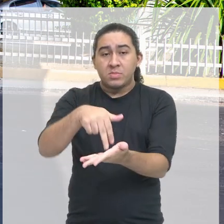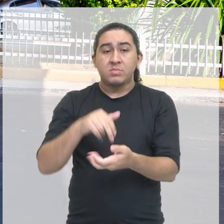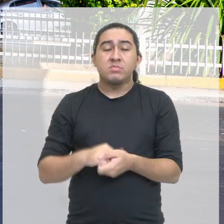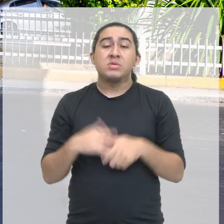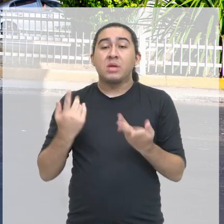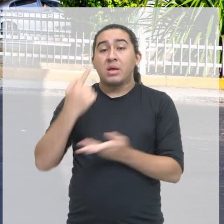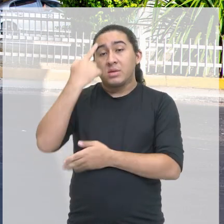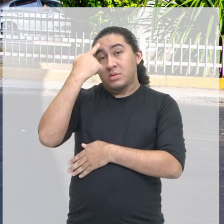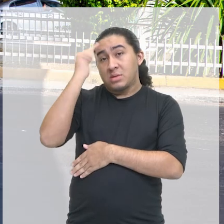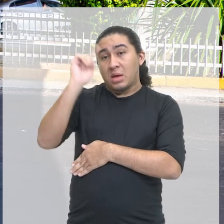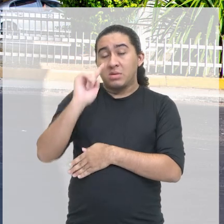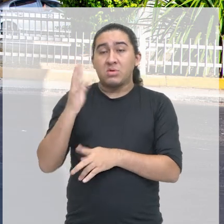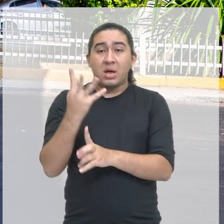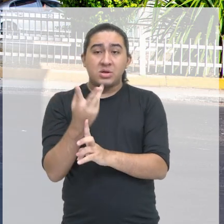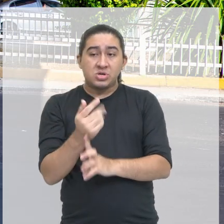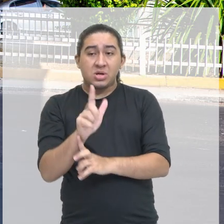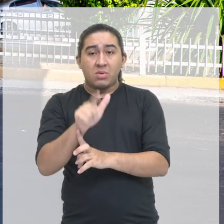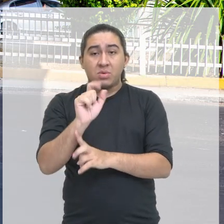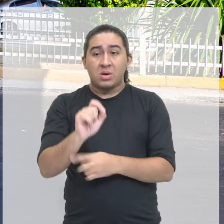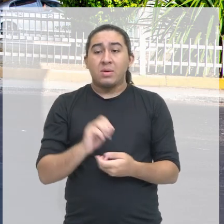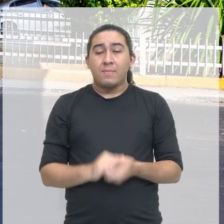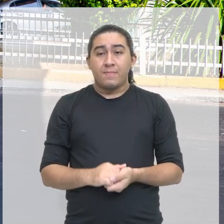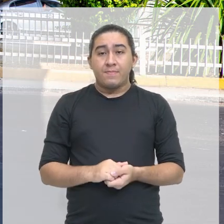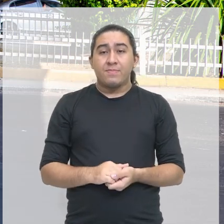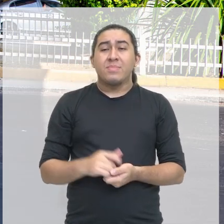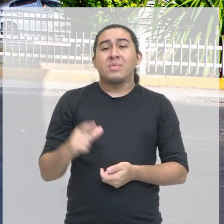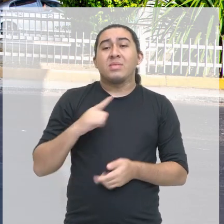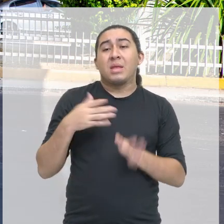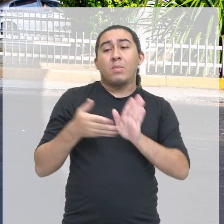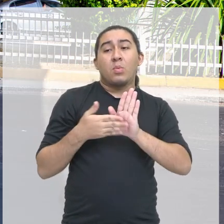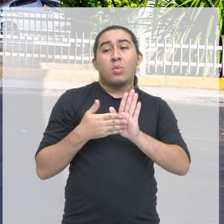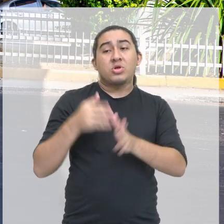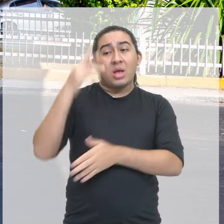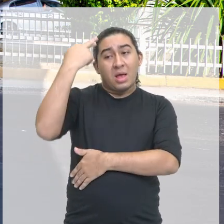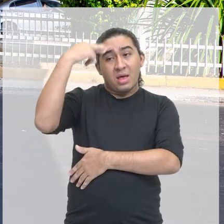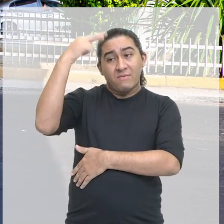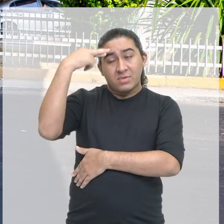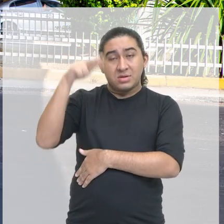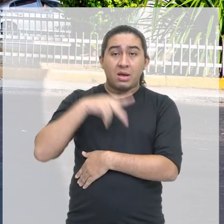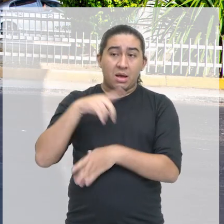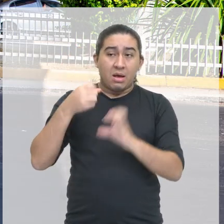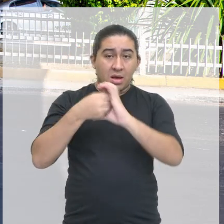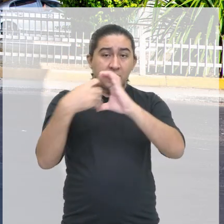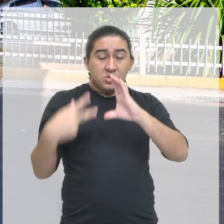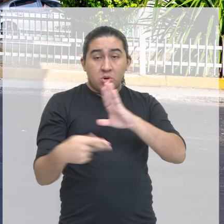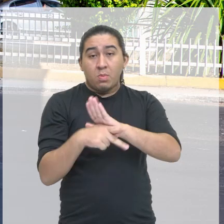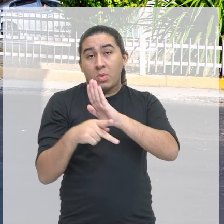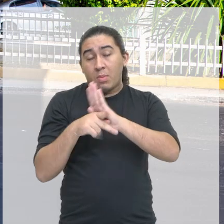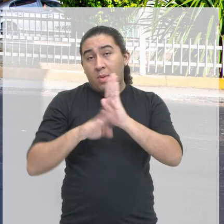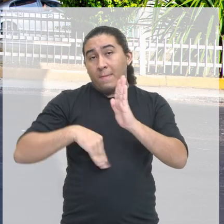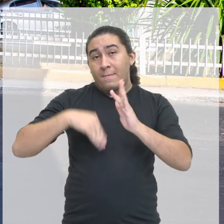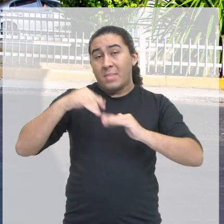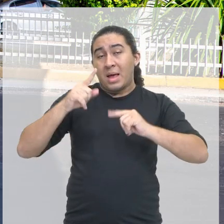do artista é propor uma reflexão estética sobre o produto